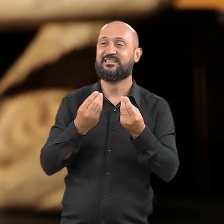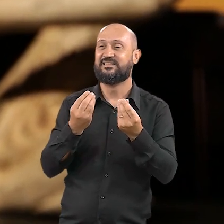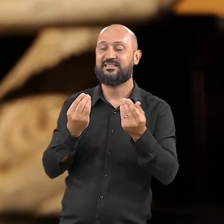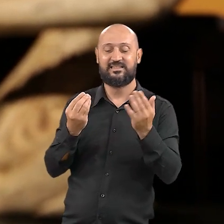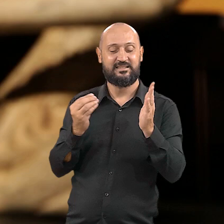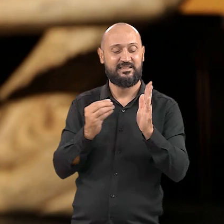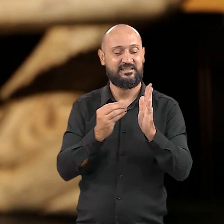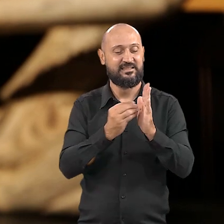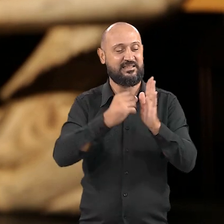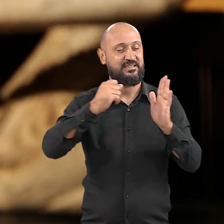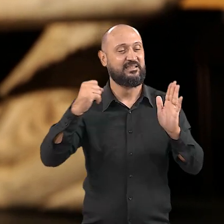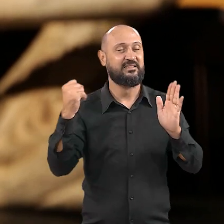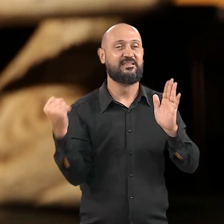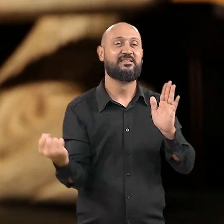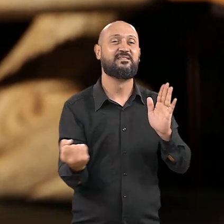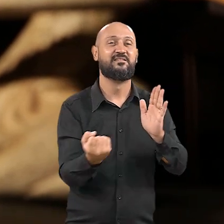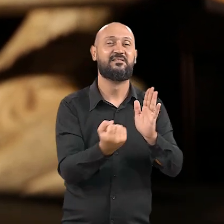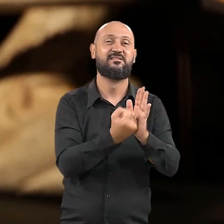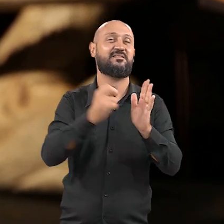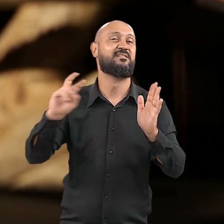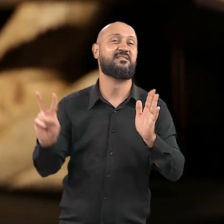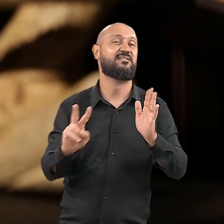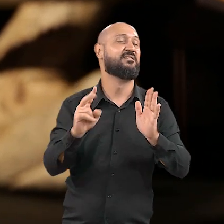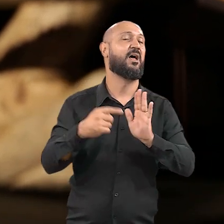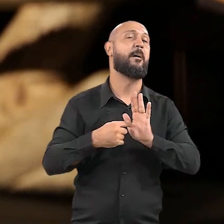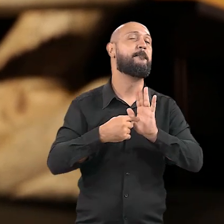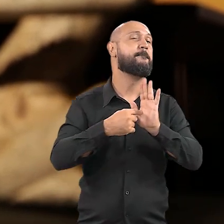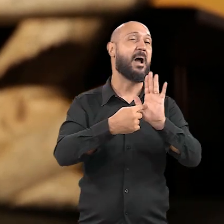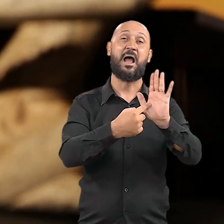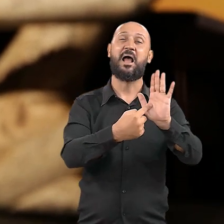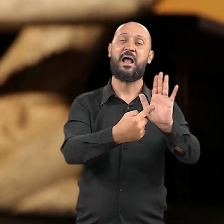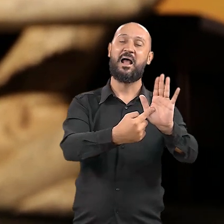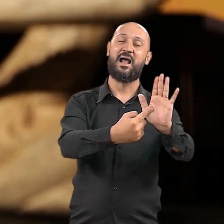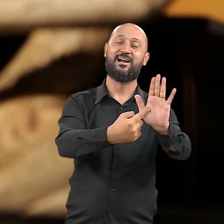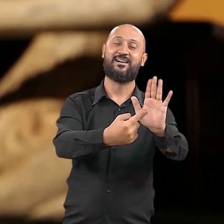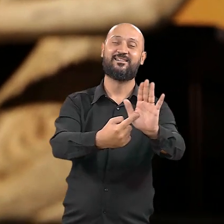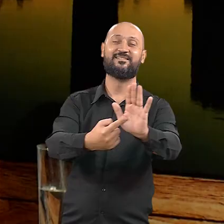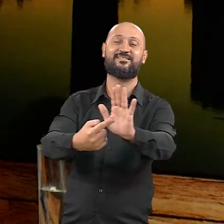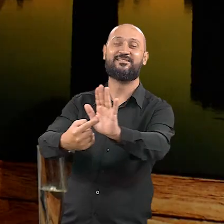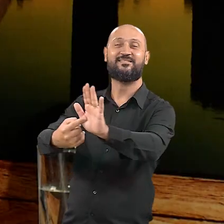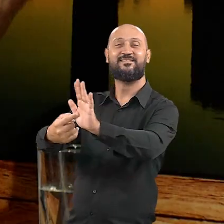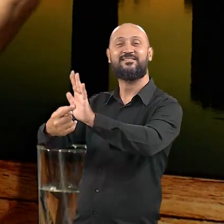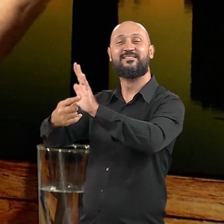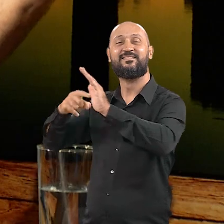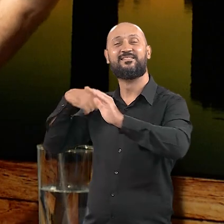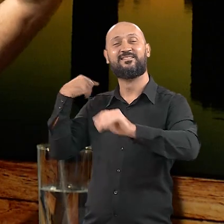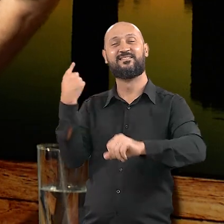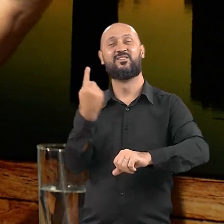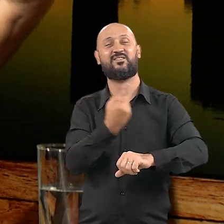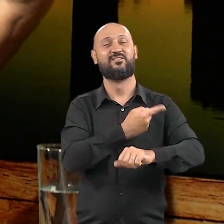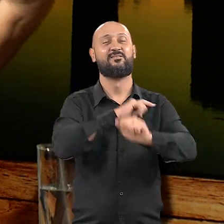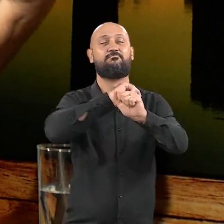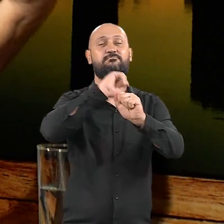materializados, marcas e valores retratados. O nosso